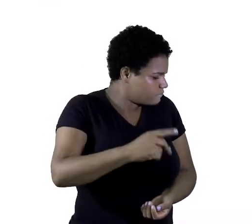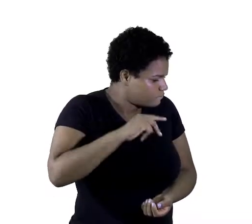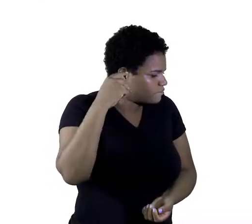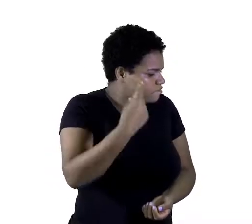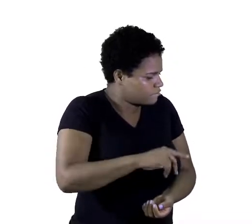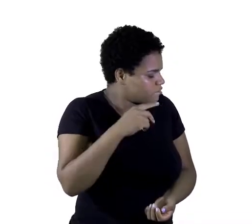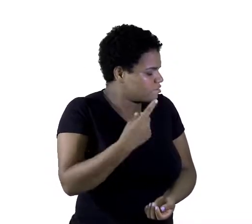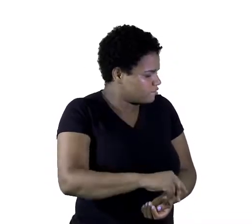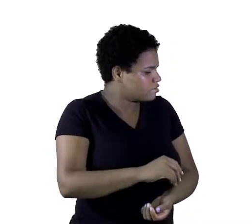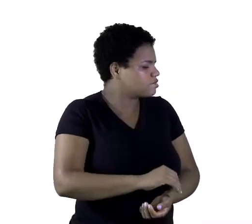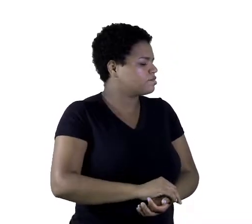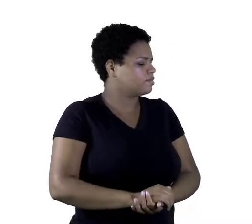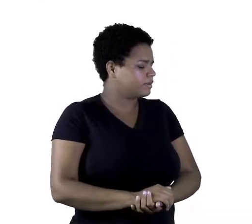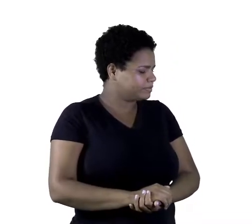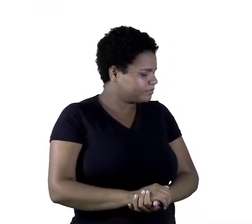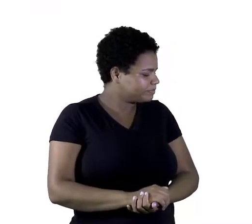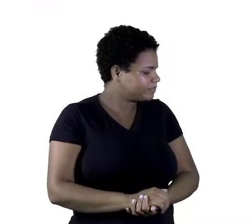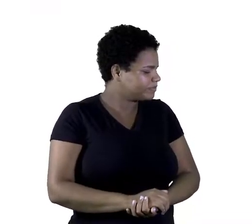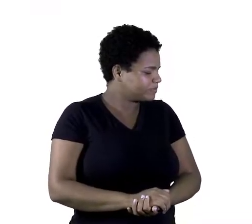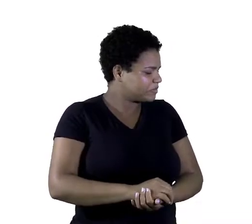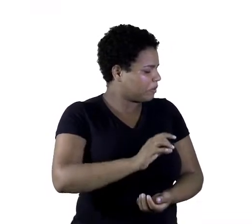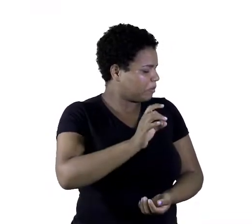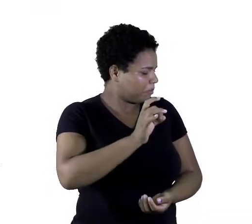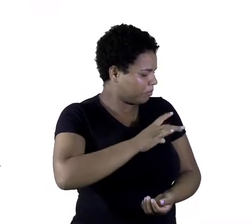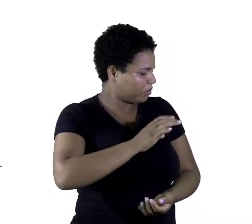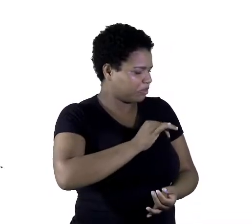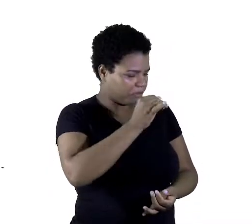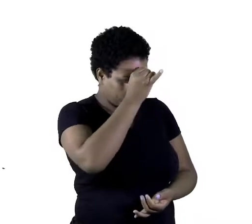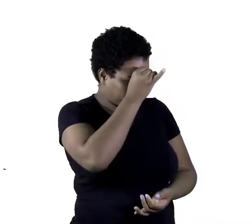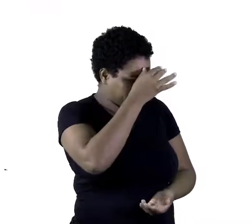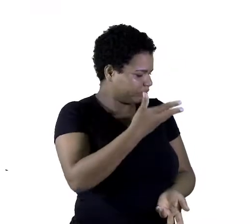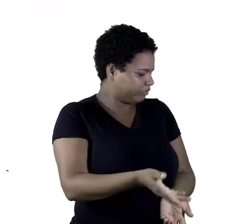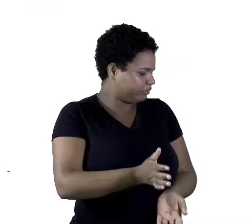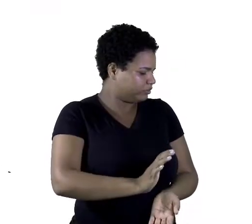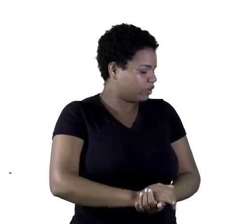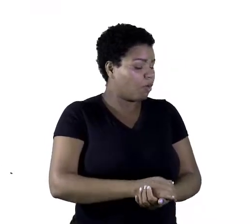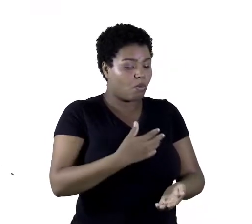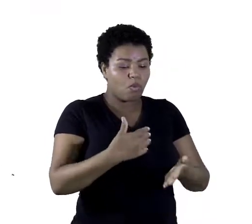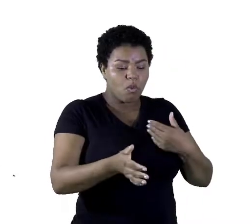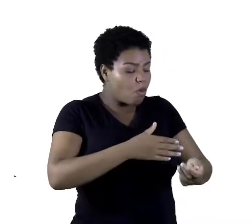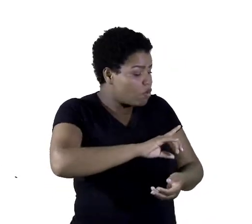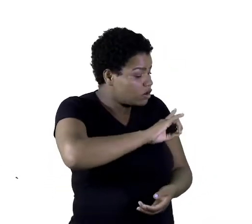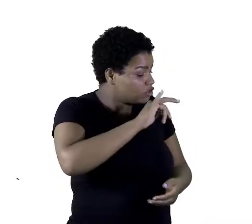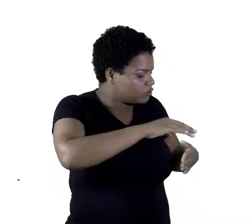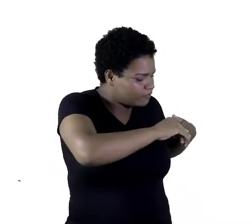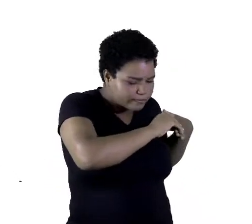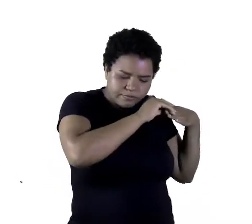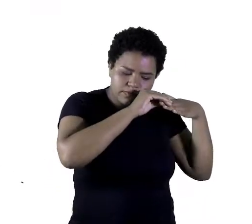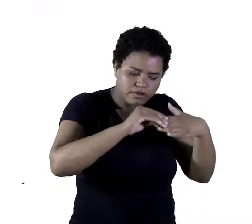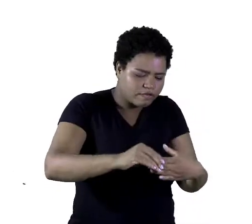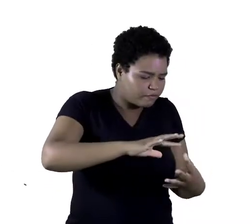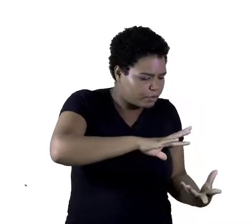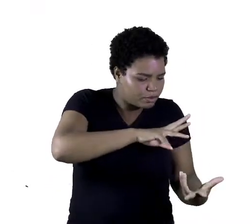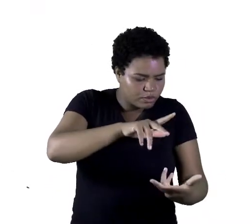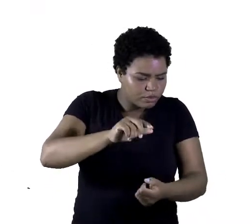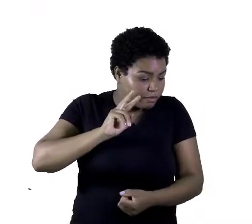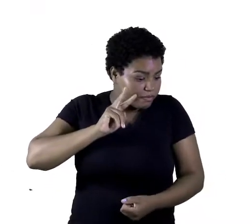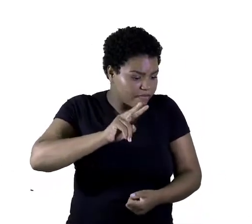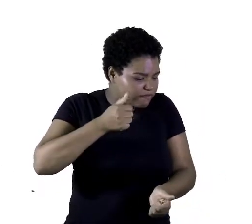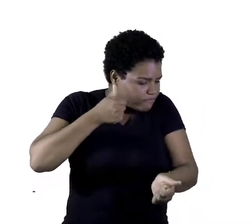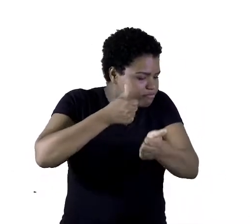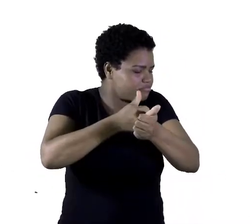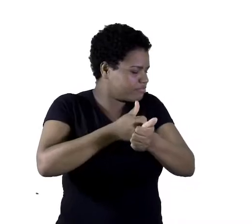Pluft. Gente é que tem medo de fantasma, e não fantasma que tem medo de gente.